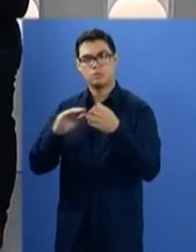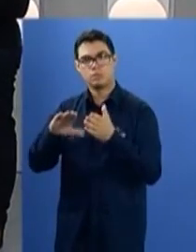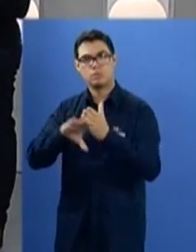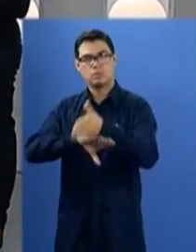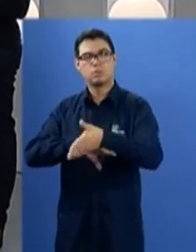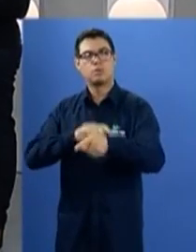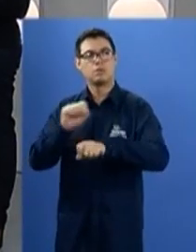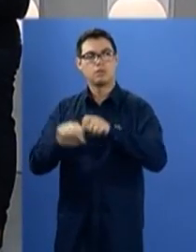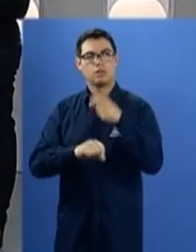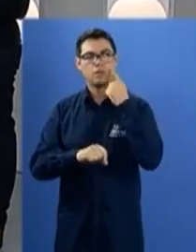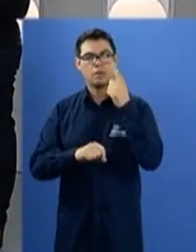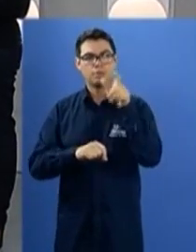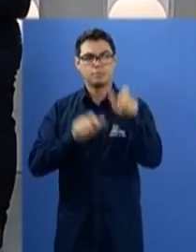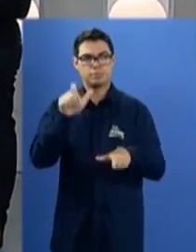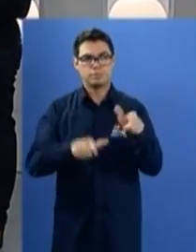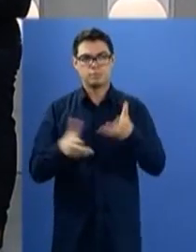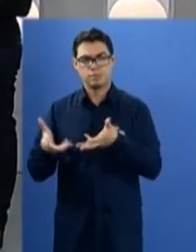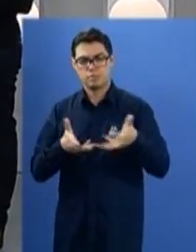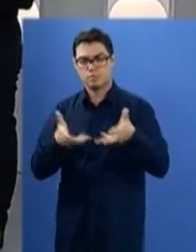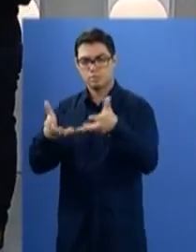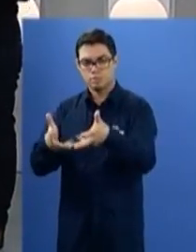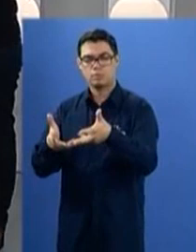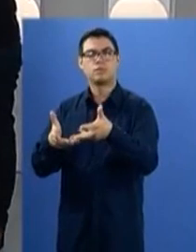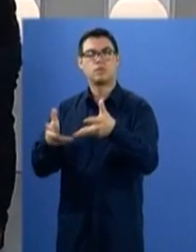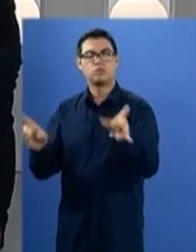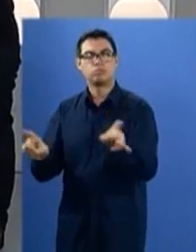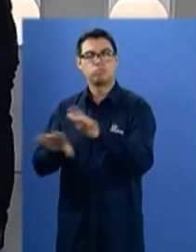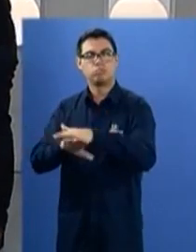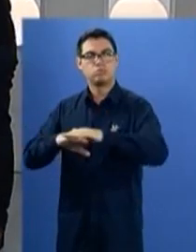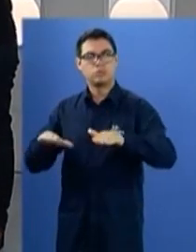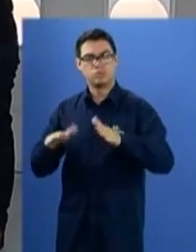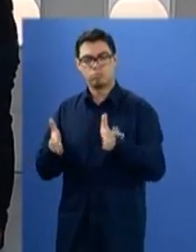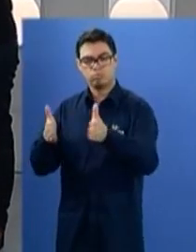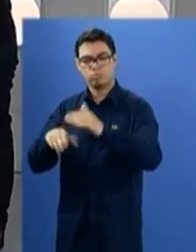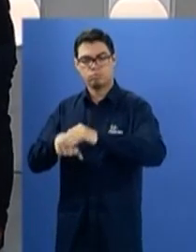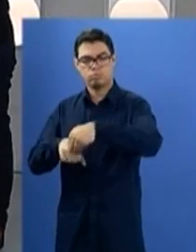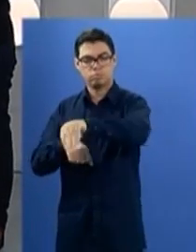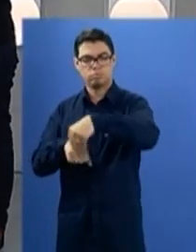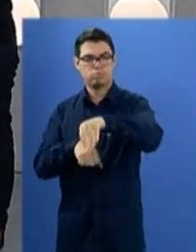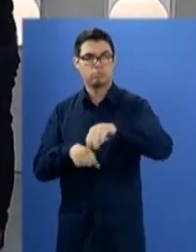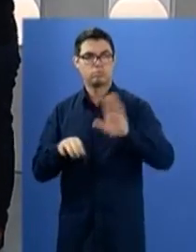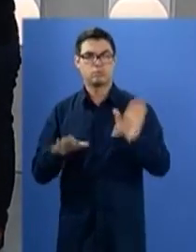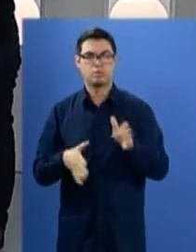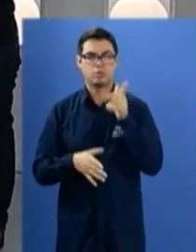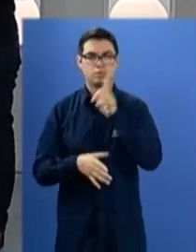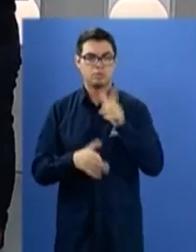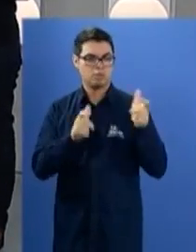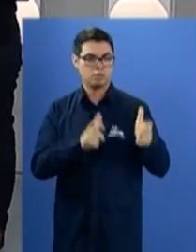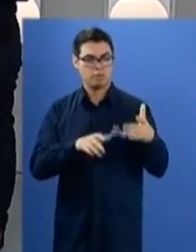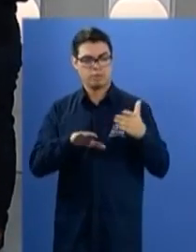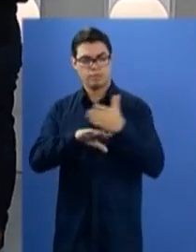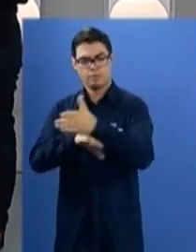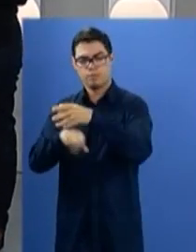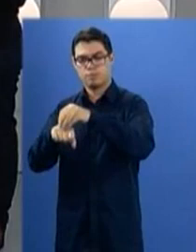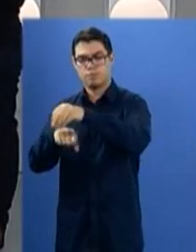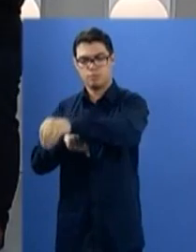os passageiros e as cargas já transportados especificamente no lugar para onde eles querem